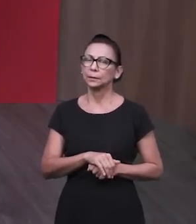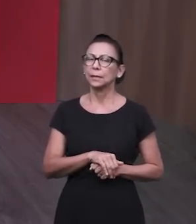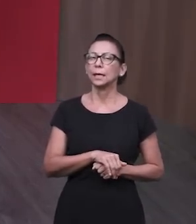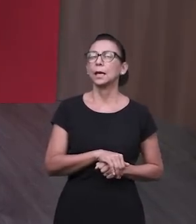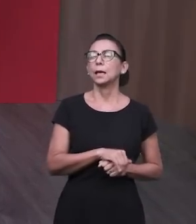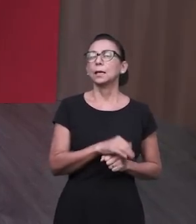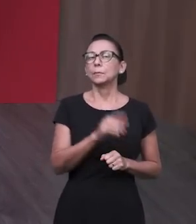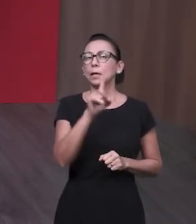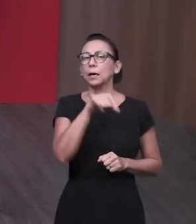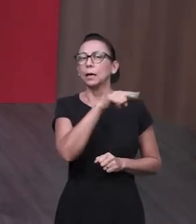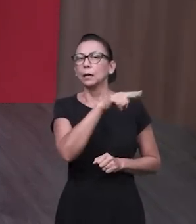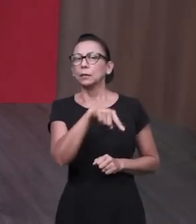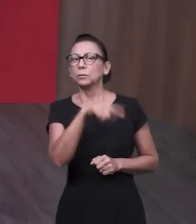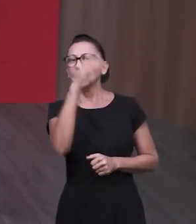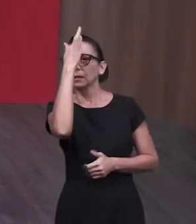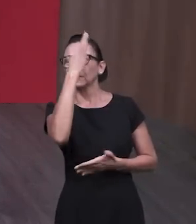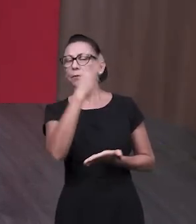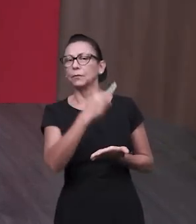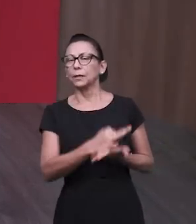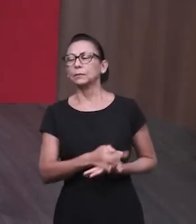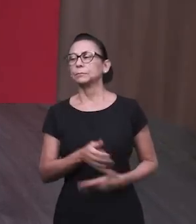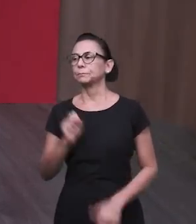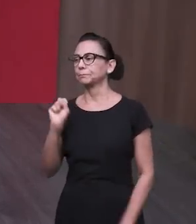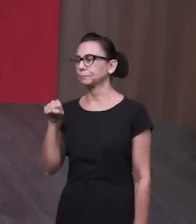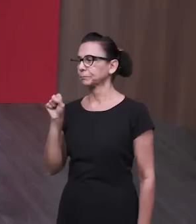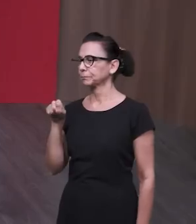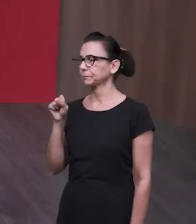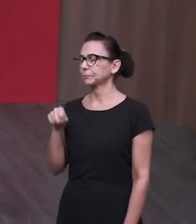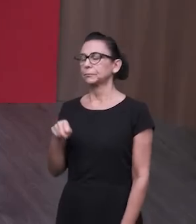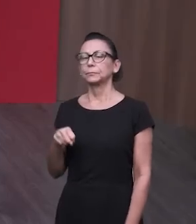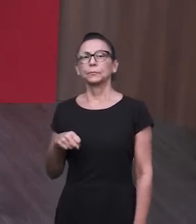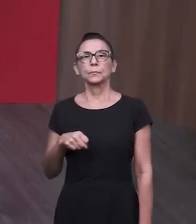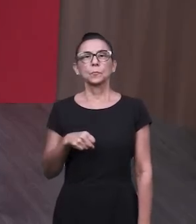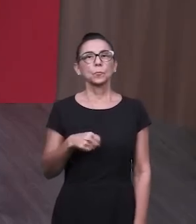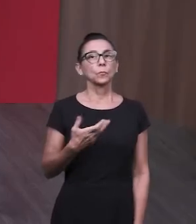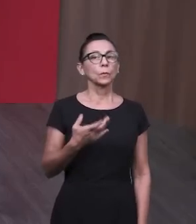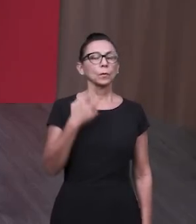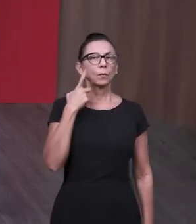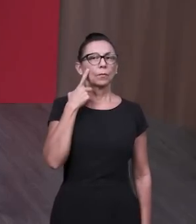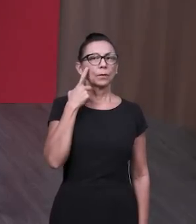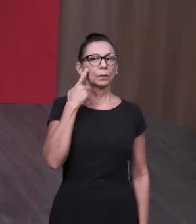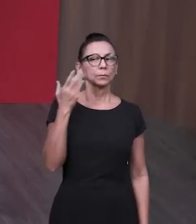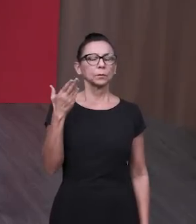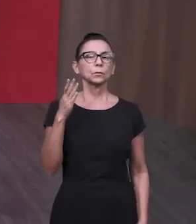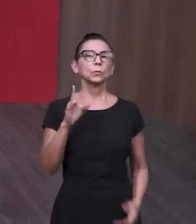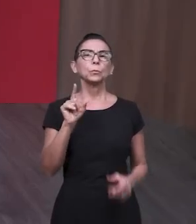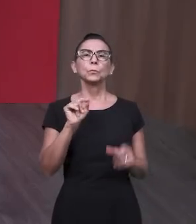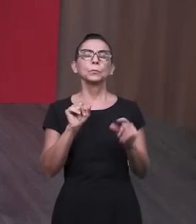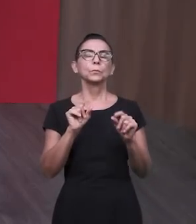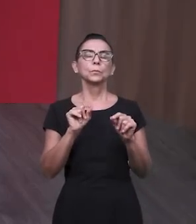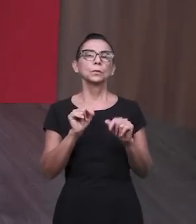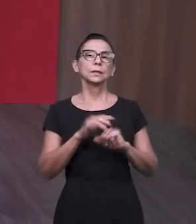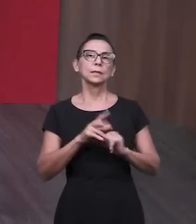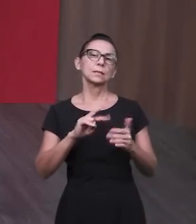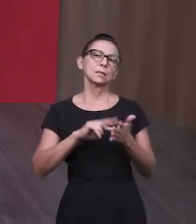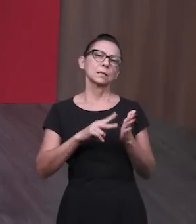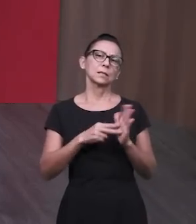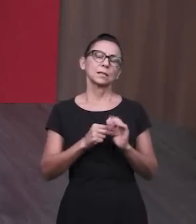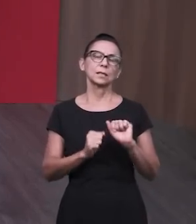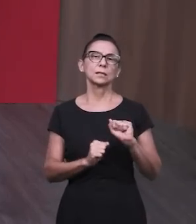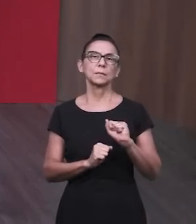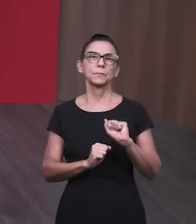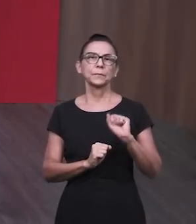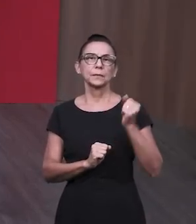ou anular de alguma forma a fé. É exatamente isso. Podíamos até tentar aqui com os jovens definir o que seria